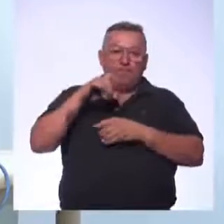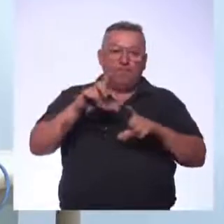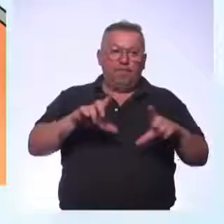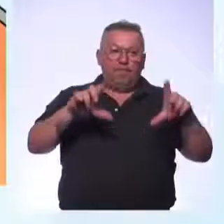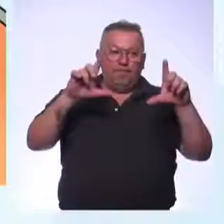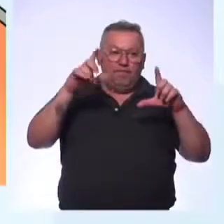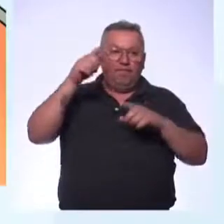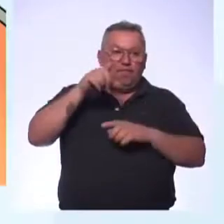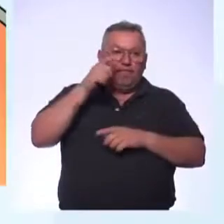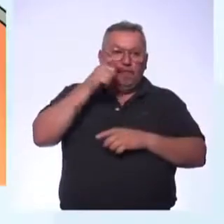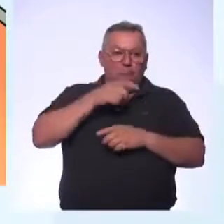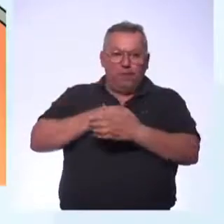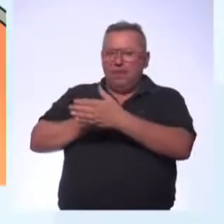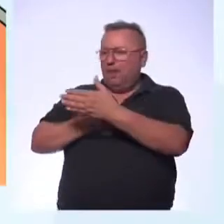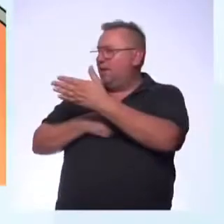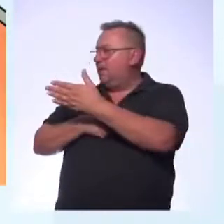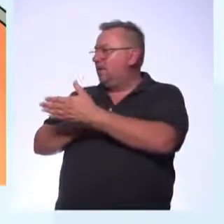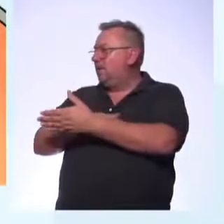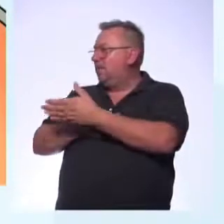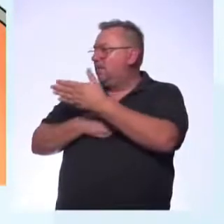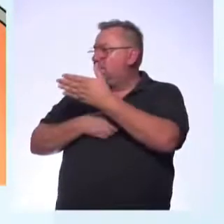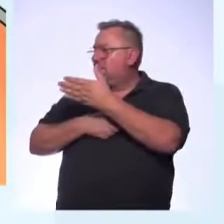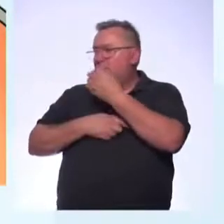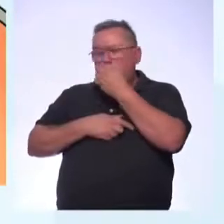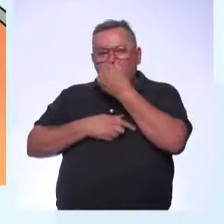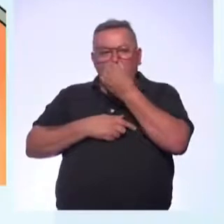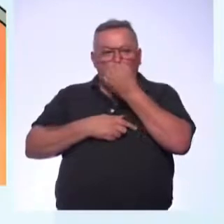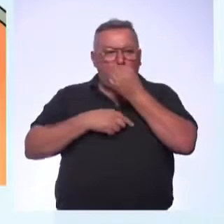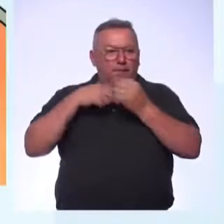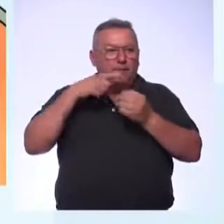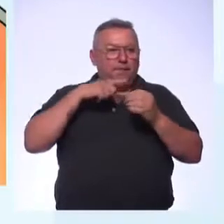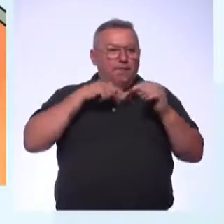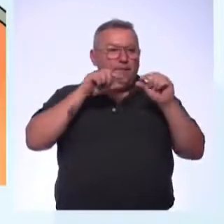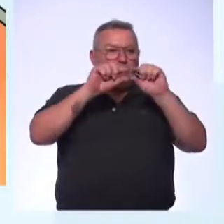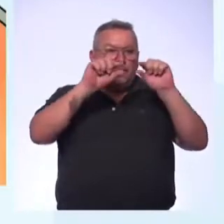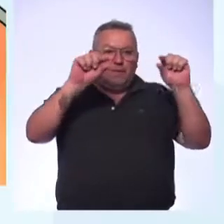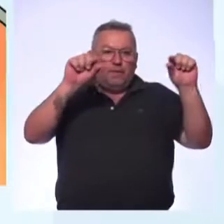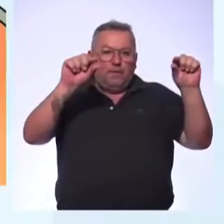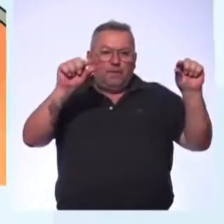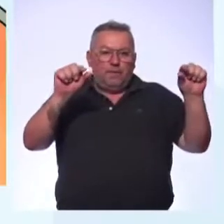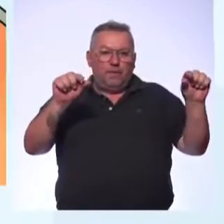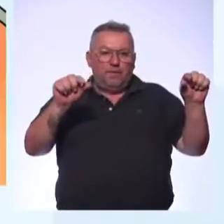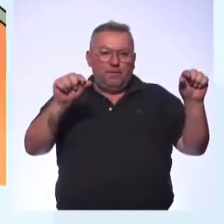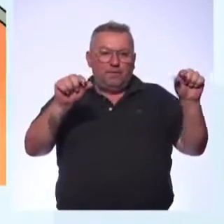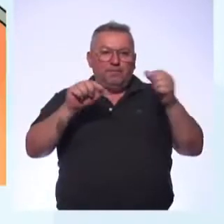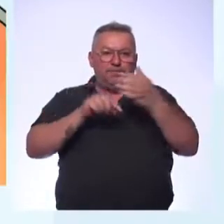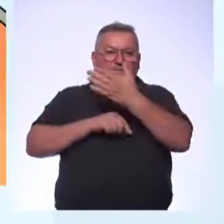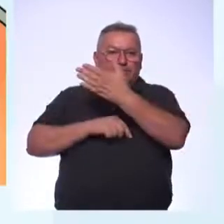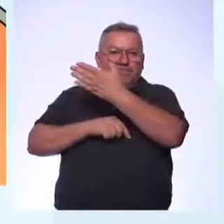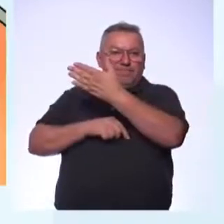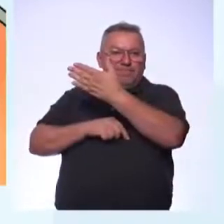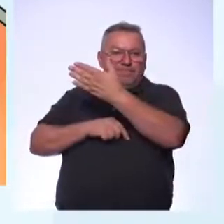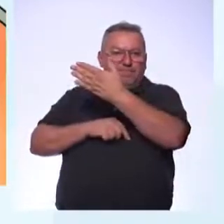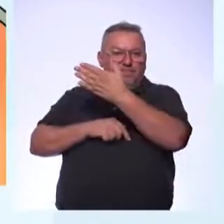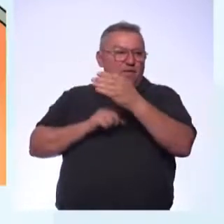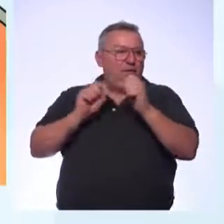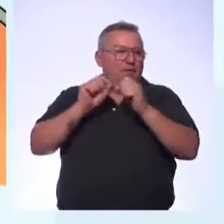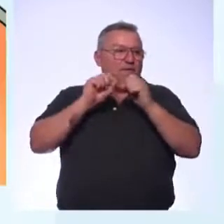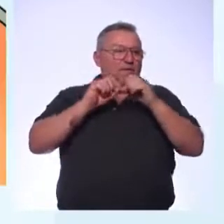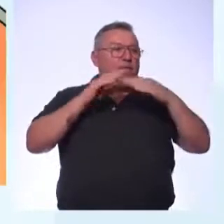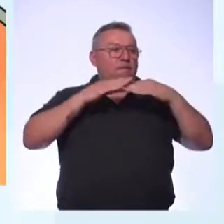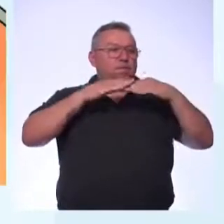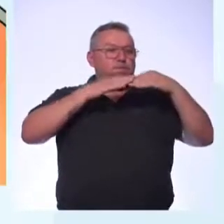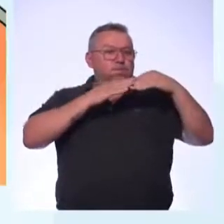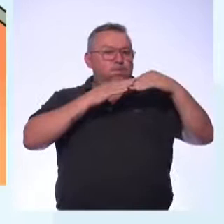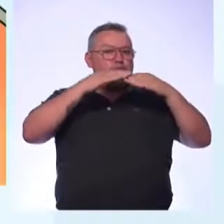uma vez para vocês verem, então vejam. Então, nós temos esse manto que é praticamente né, o que faz com que as placas tectônicas